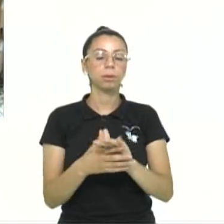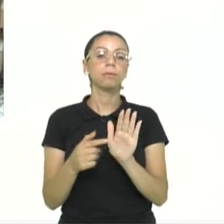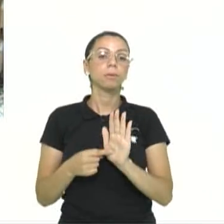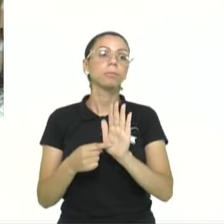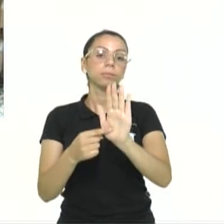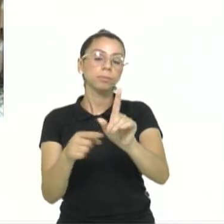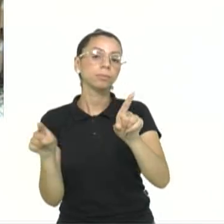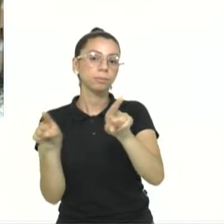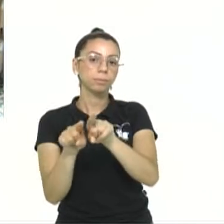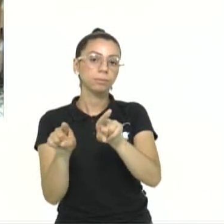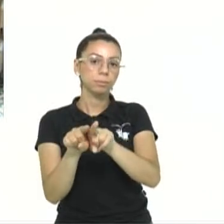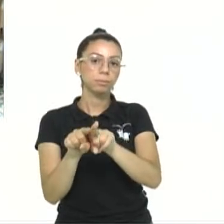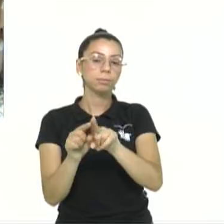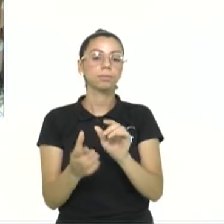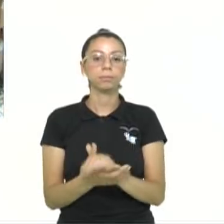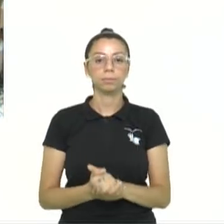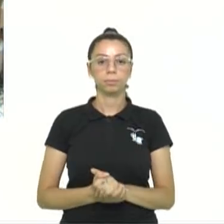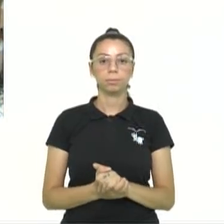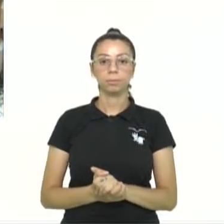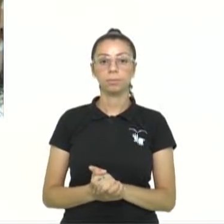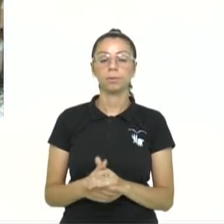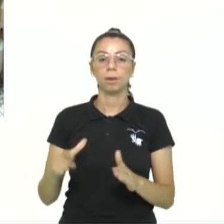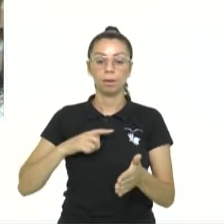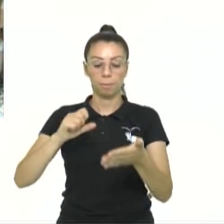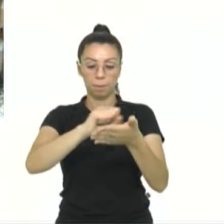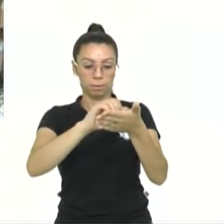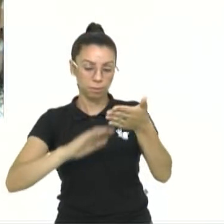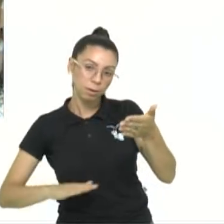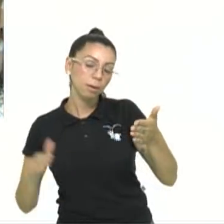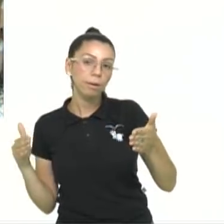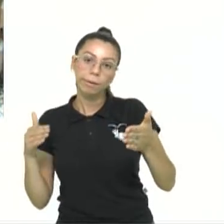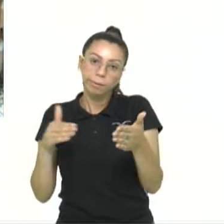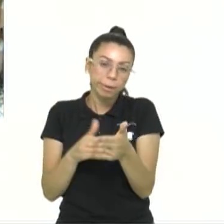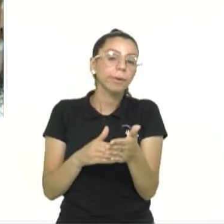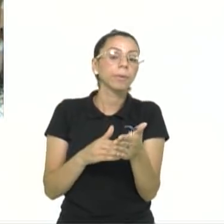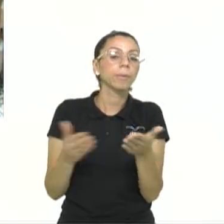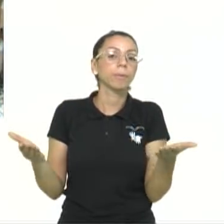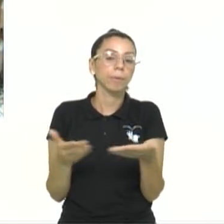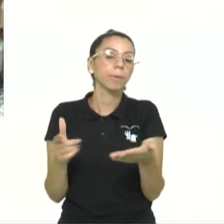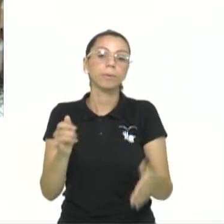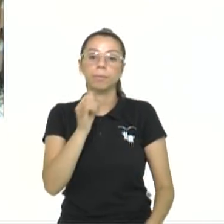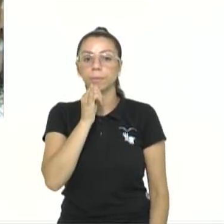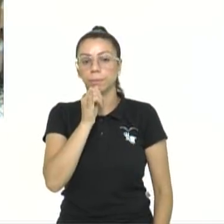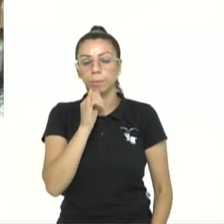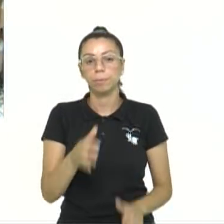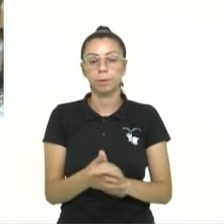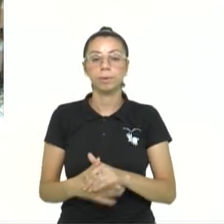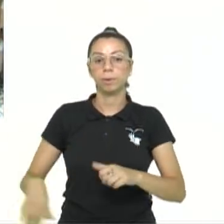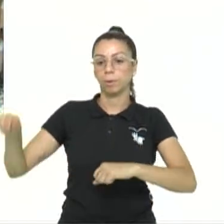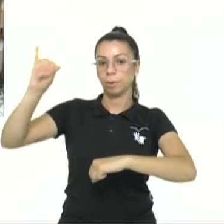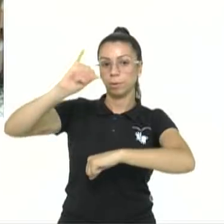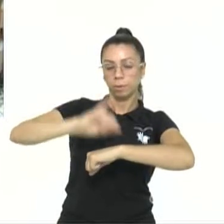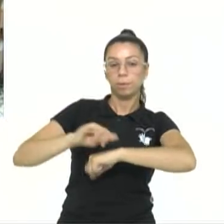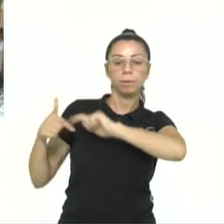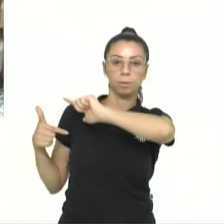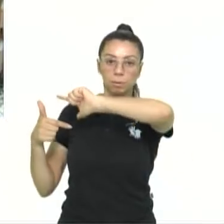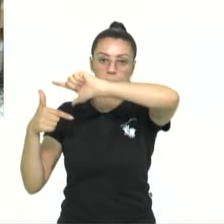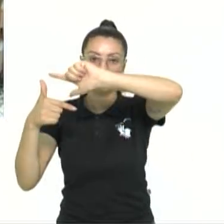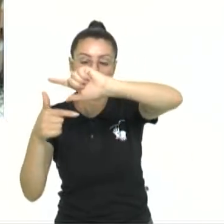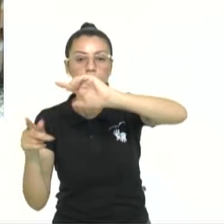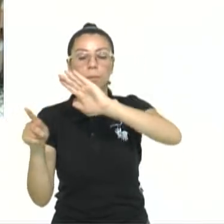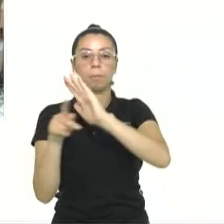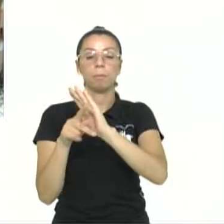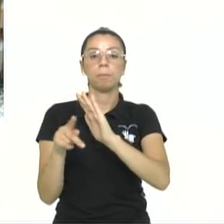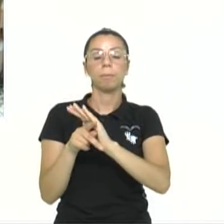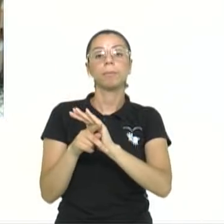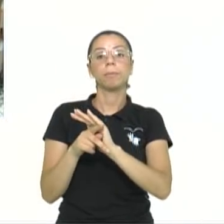para vocês, que são atividades que até hoje são cultuadas, por exemplo, nos centros de tradições gaúchas,